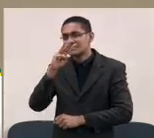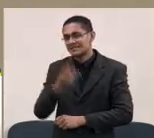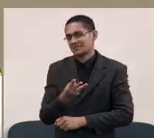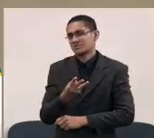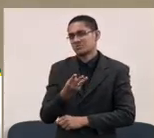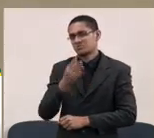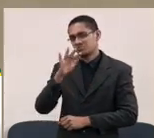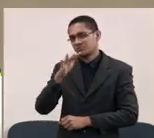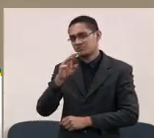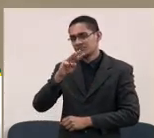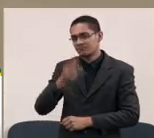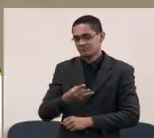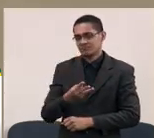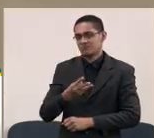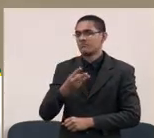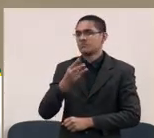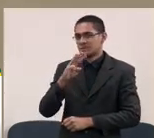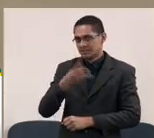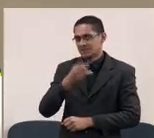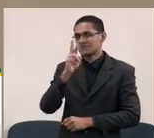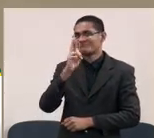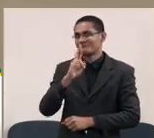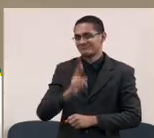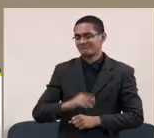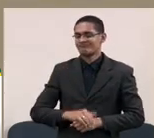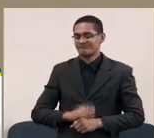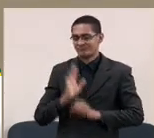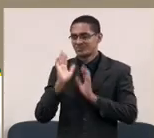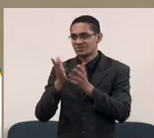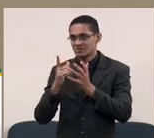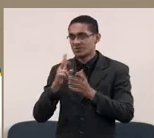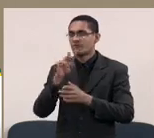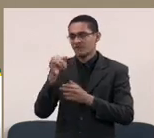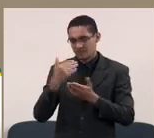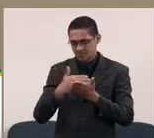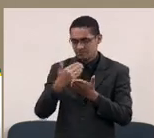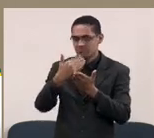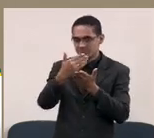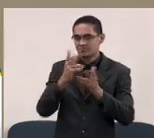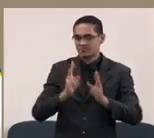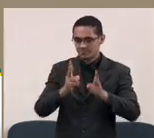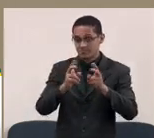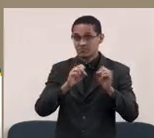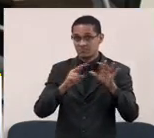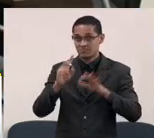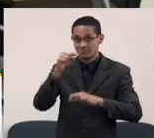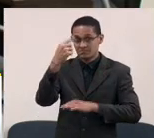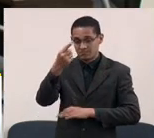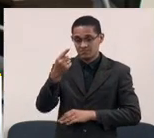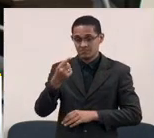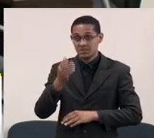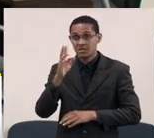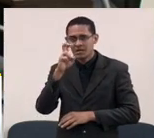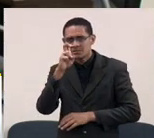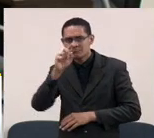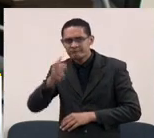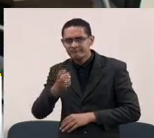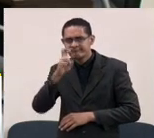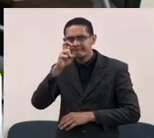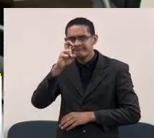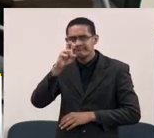Franz? Mais de R$3.000 e vai continuar ainda nessa próxima, 5 mil? Já foi arrecadado,